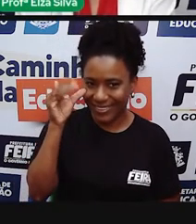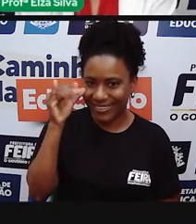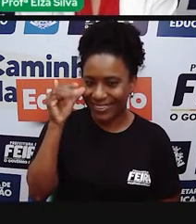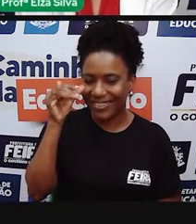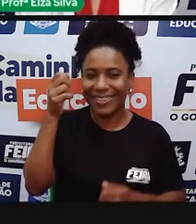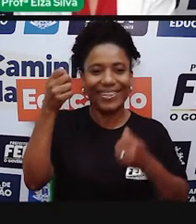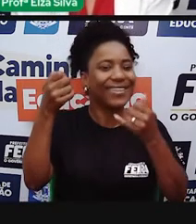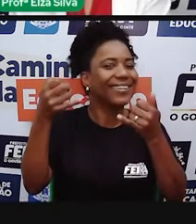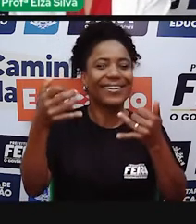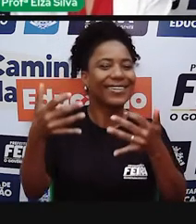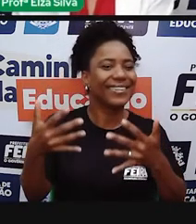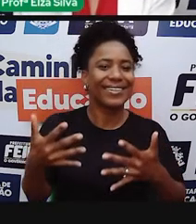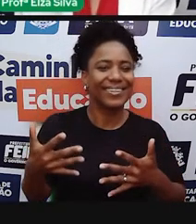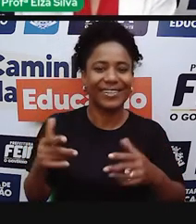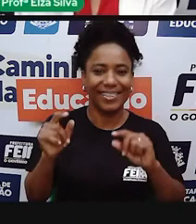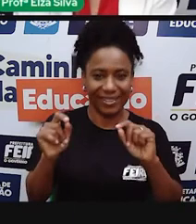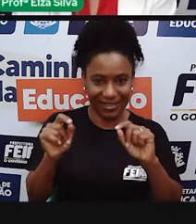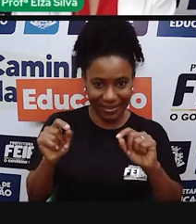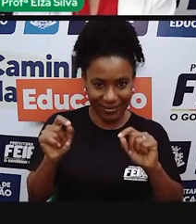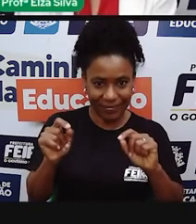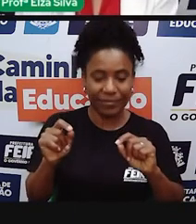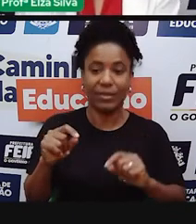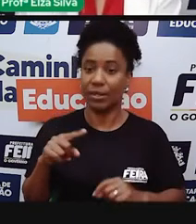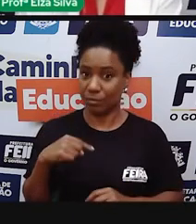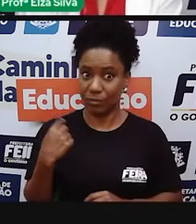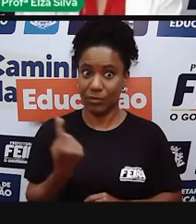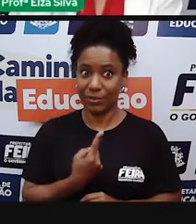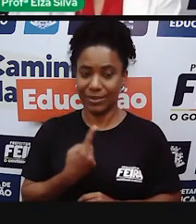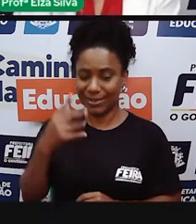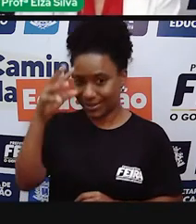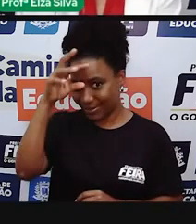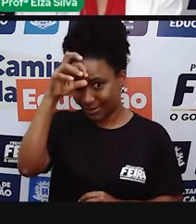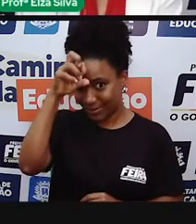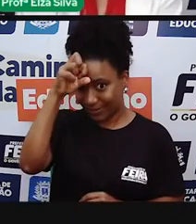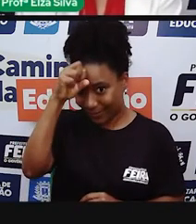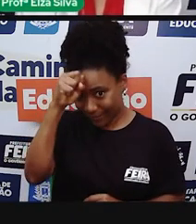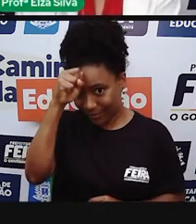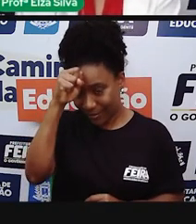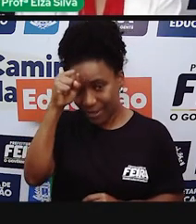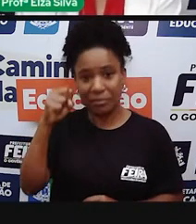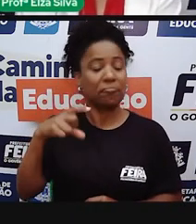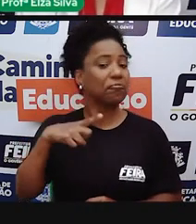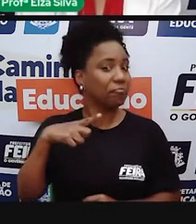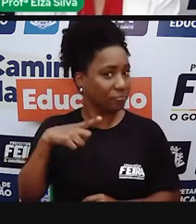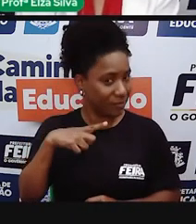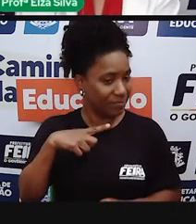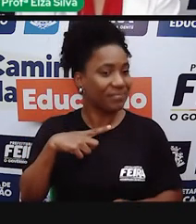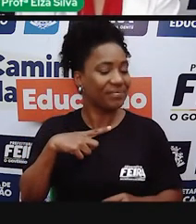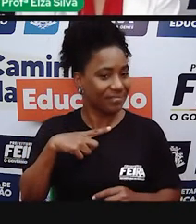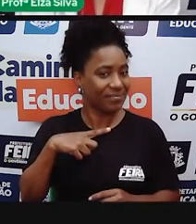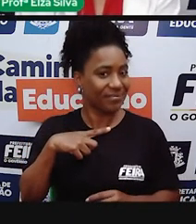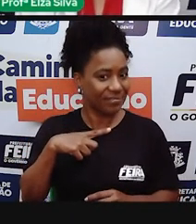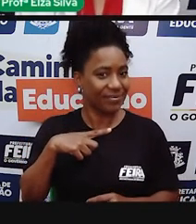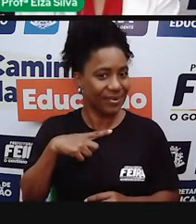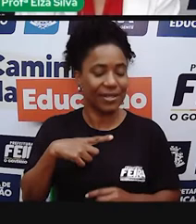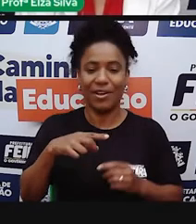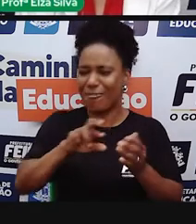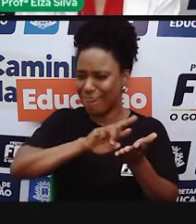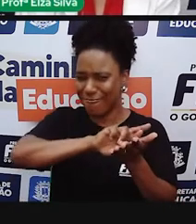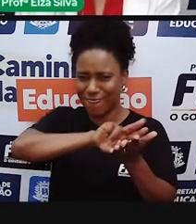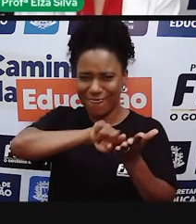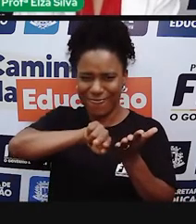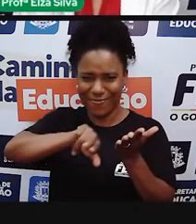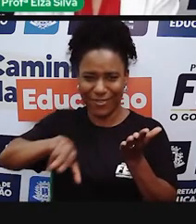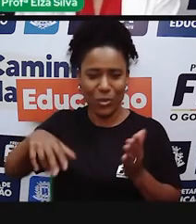Aqui, nós passamos a saber que há uma novidade, aliás, não somente uma, vou contar várias para